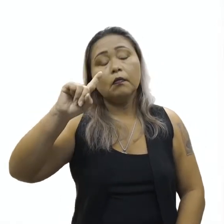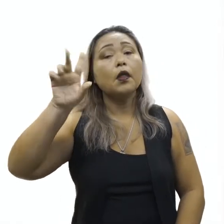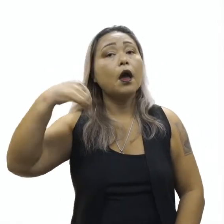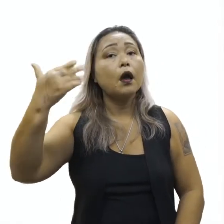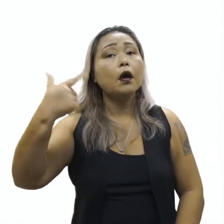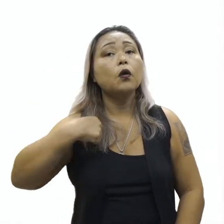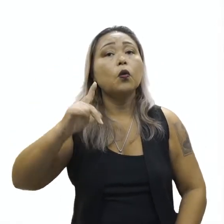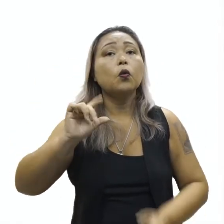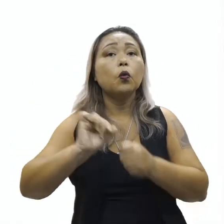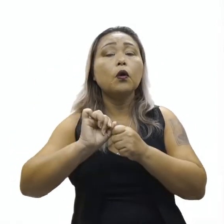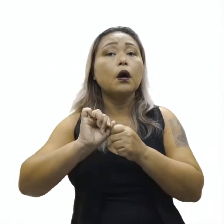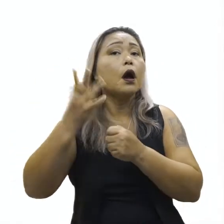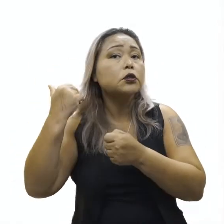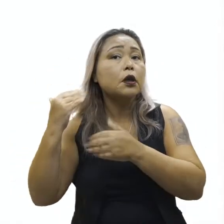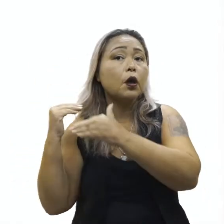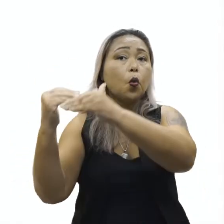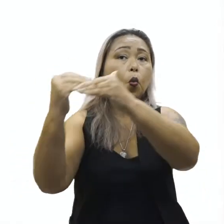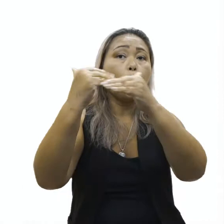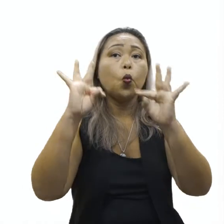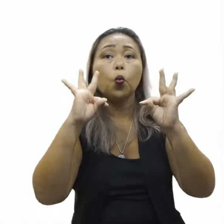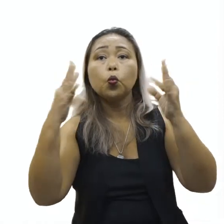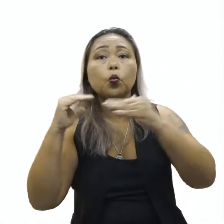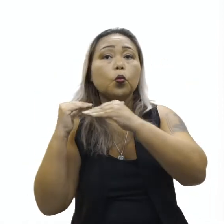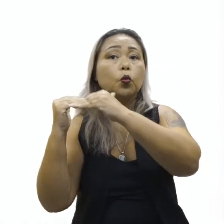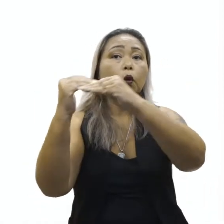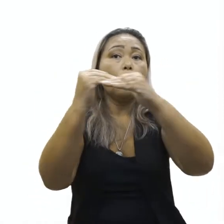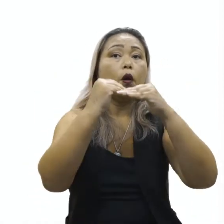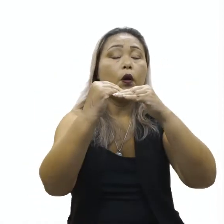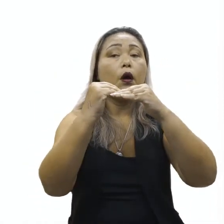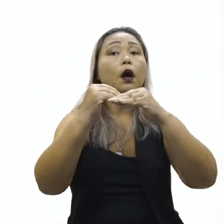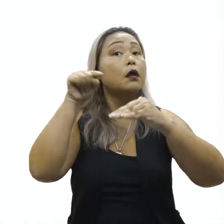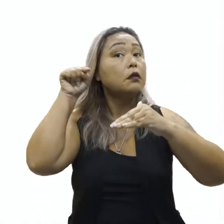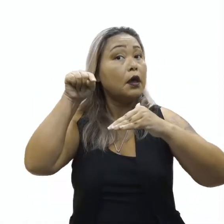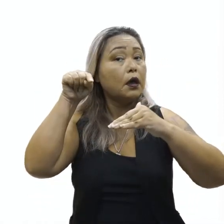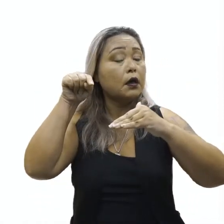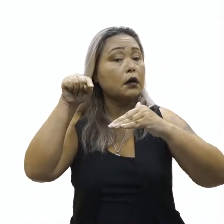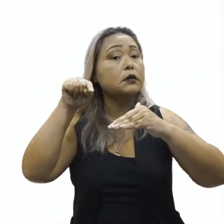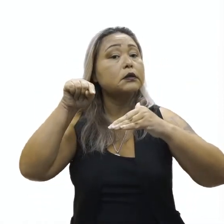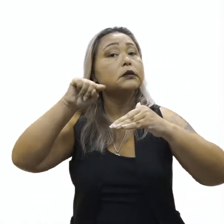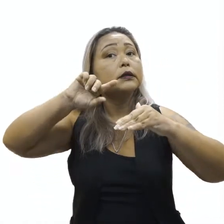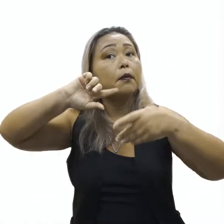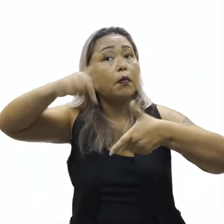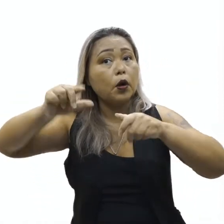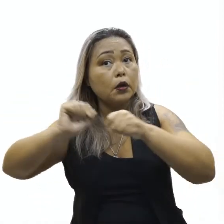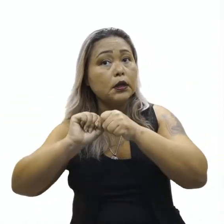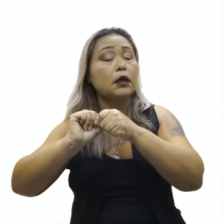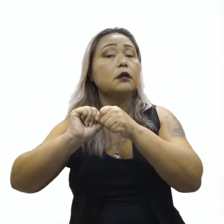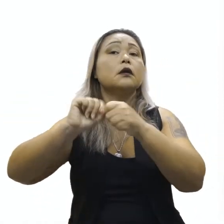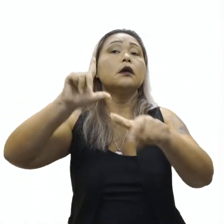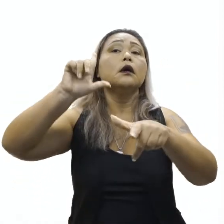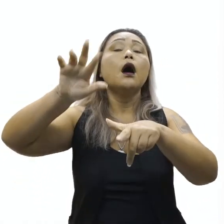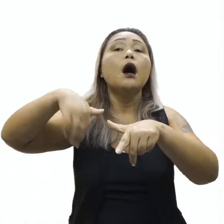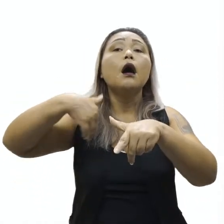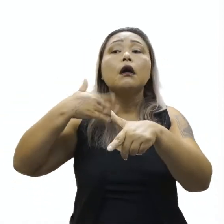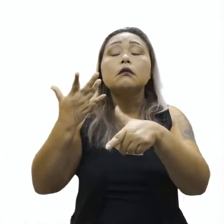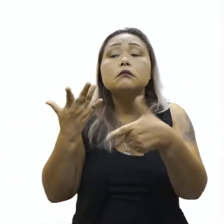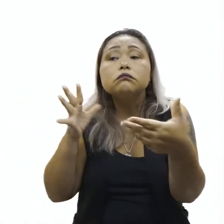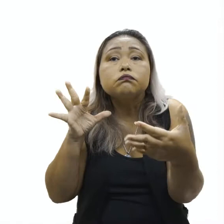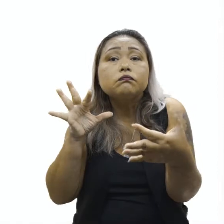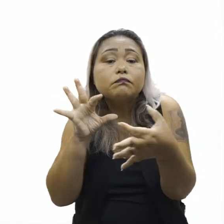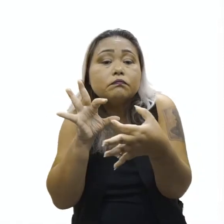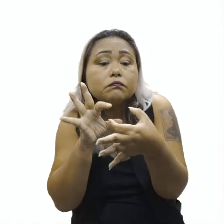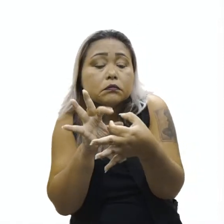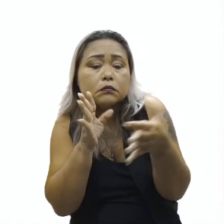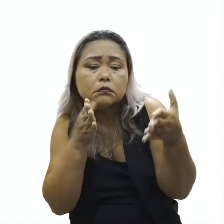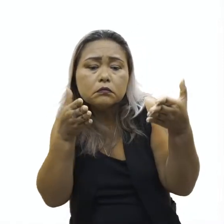de igualdade, que é todo mundo igual, nessa versão mais moderna, ela passa a se vincular muito mais à